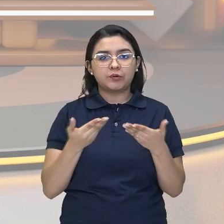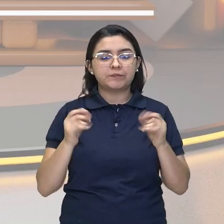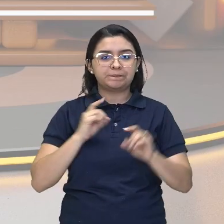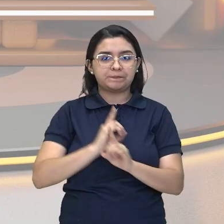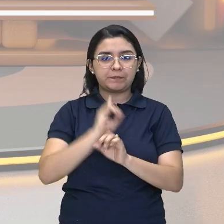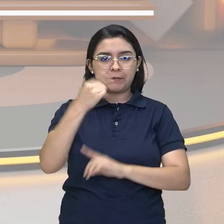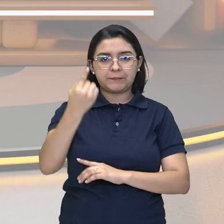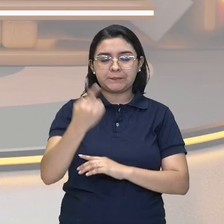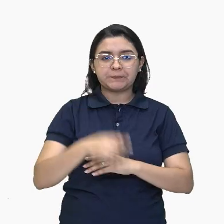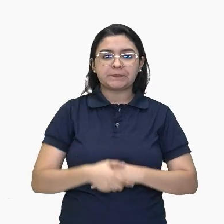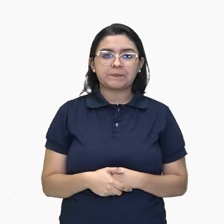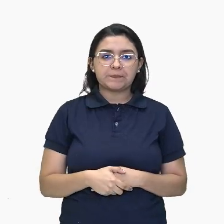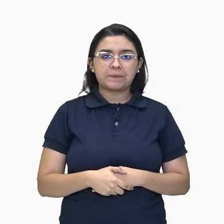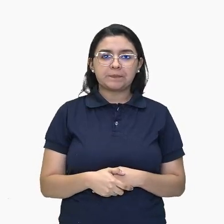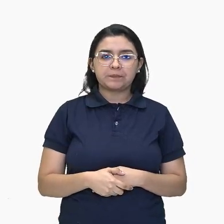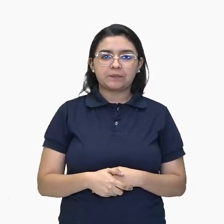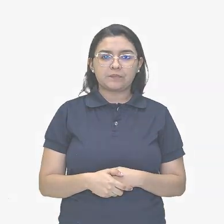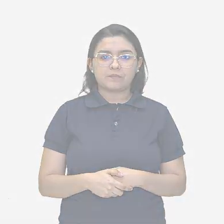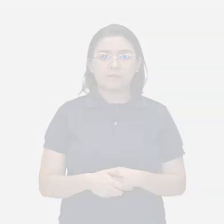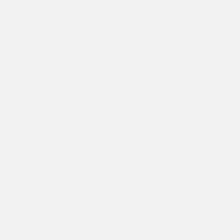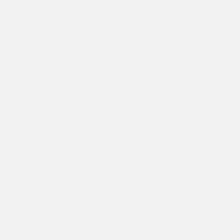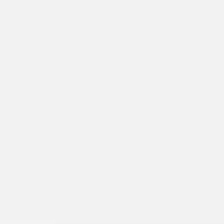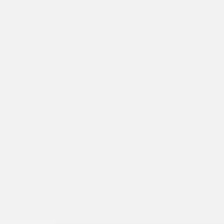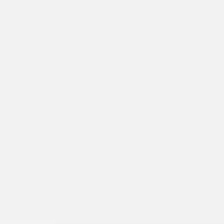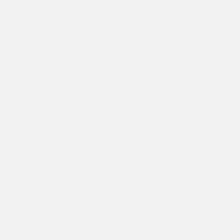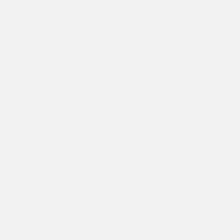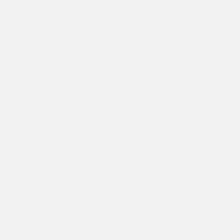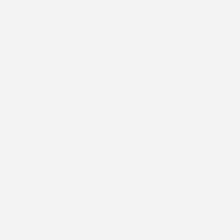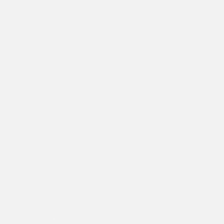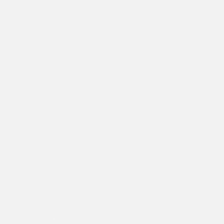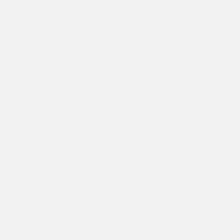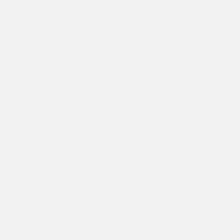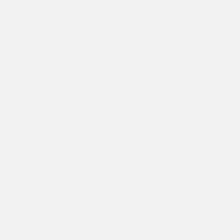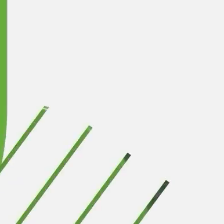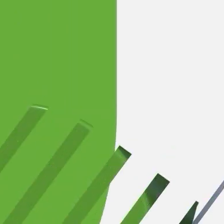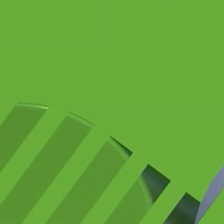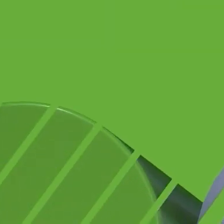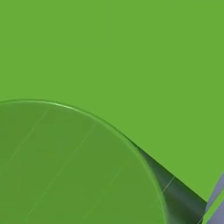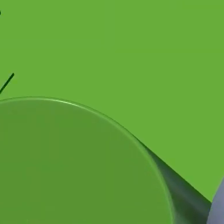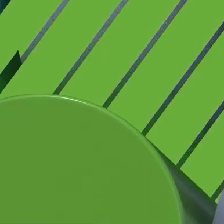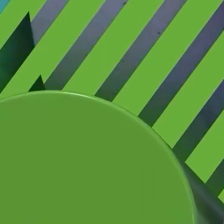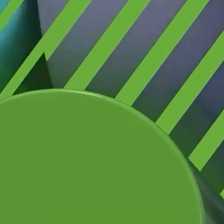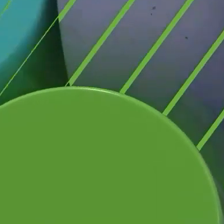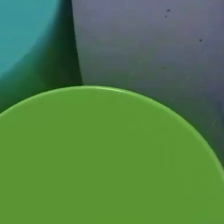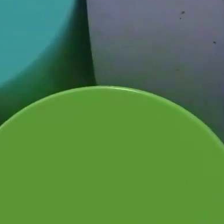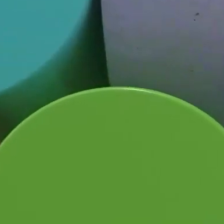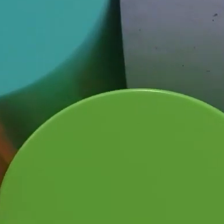até uma próxima.